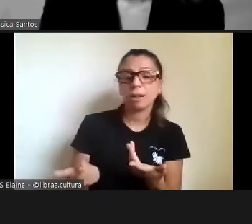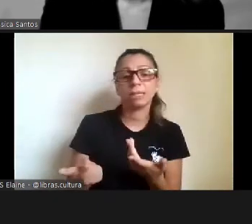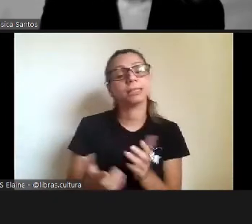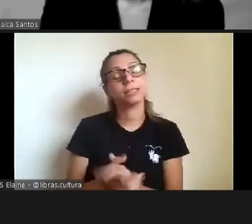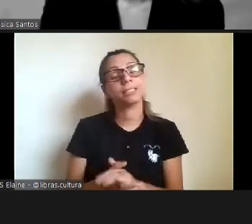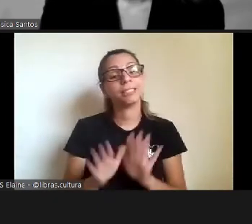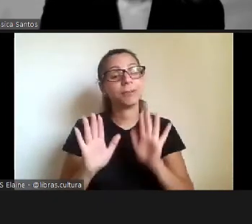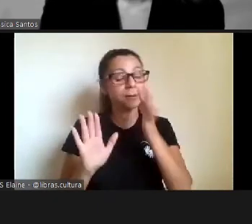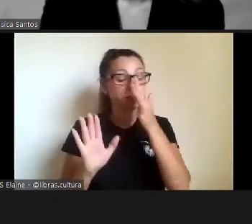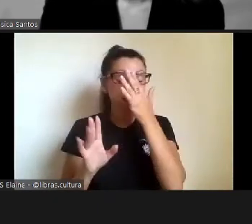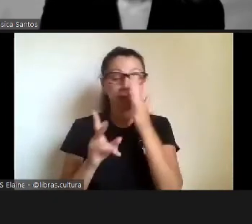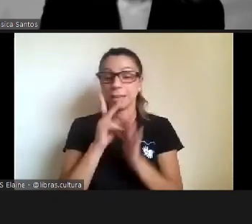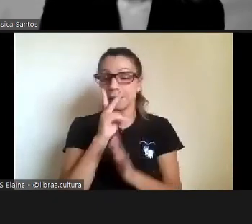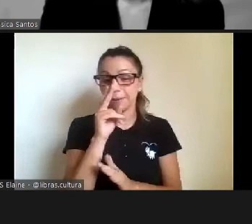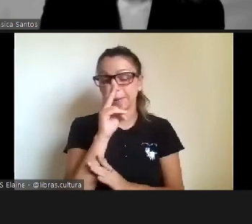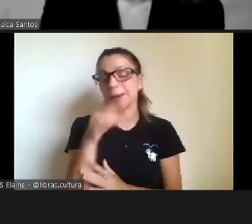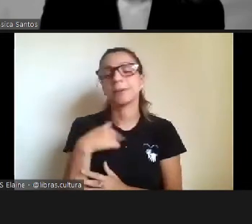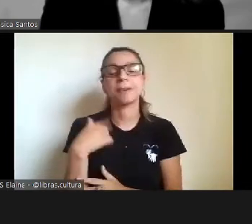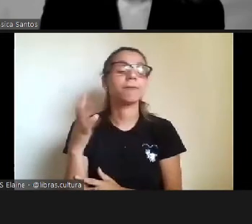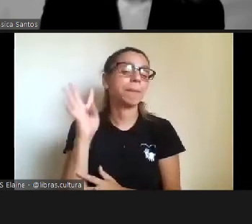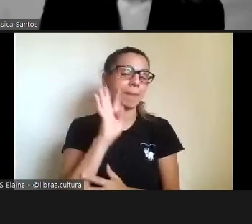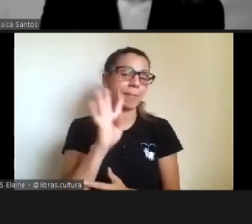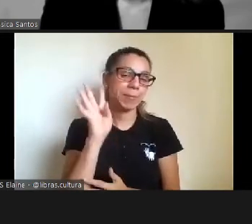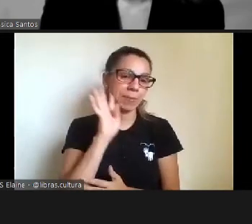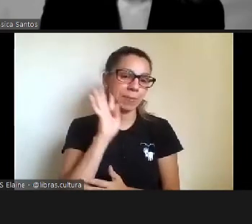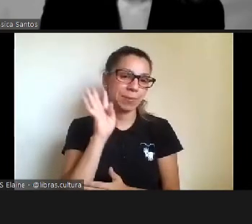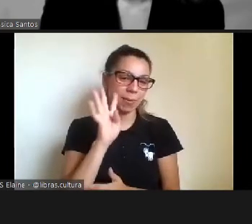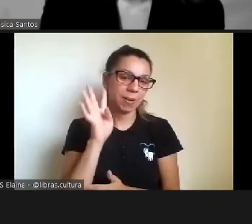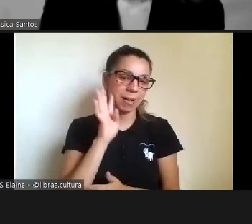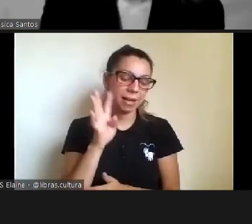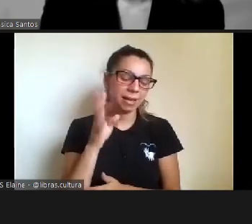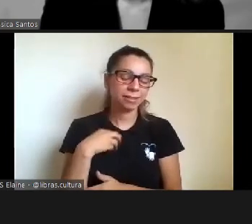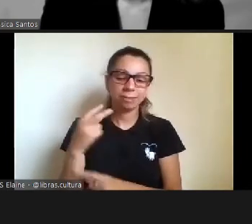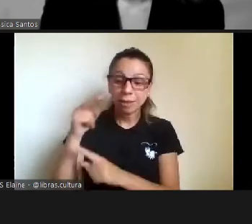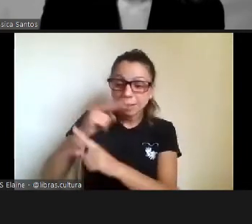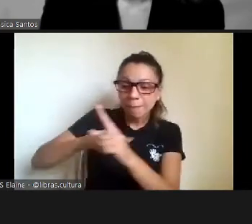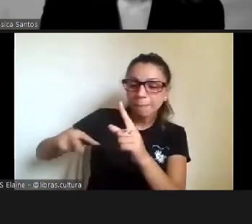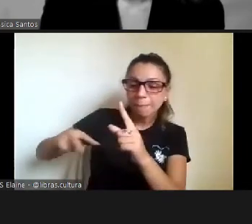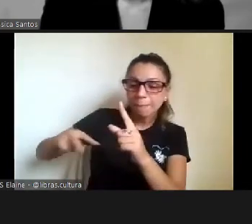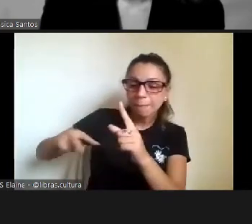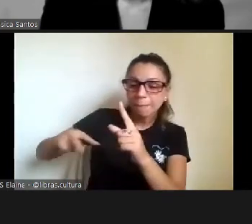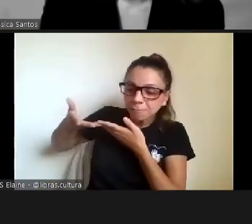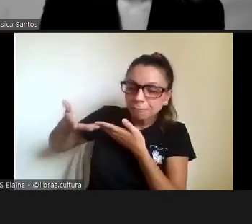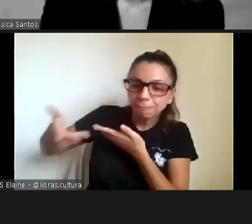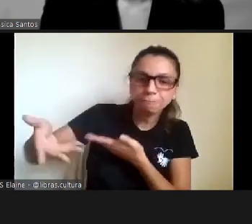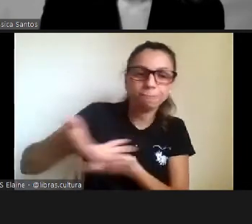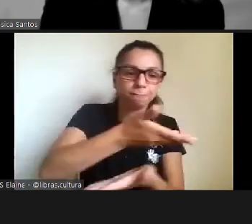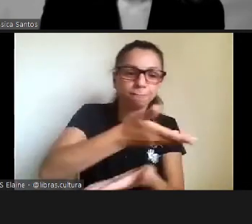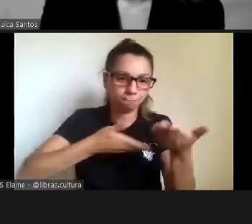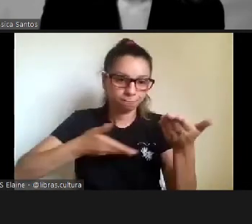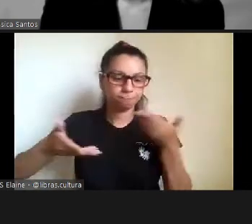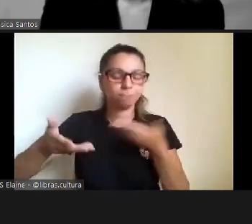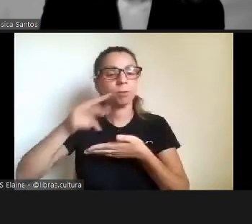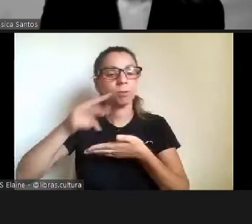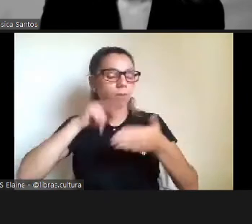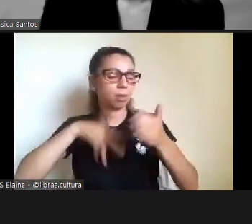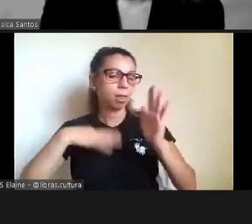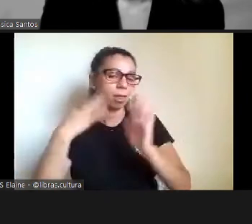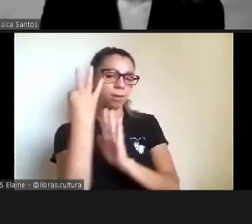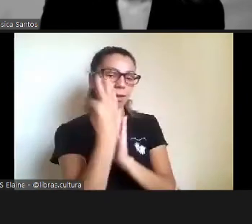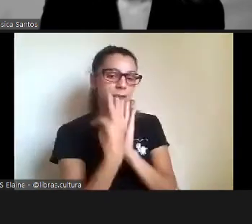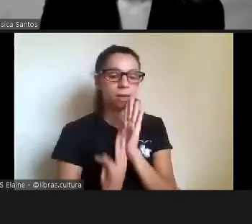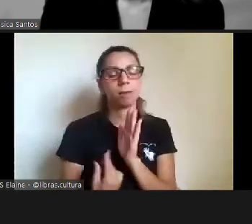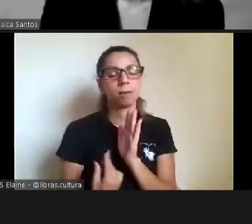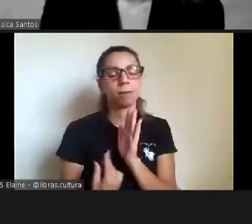acho que foi muito legal esse lançar-se, esse olhar que se lançou a minha leitura, o meu texto, que foi um